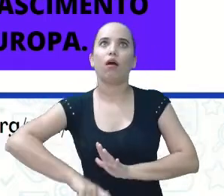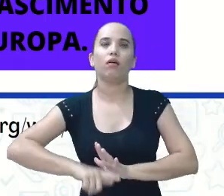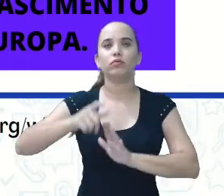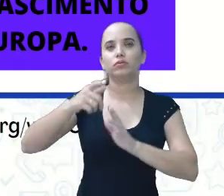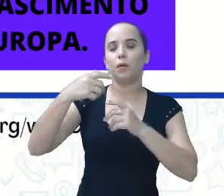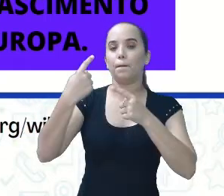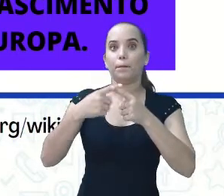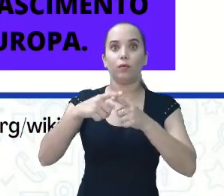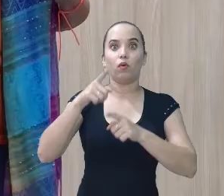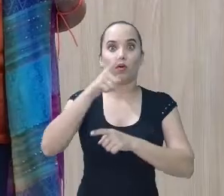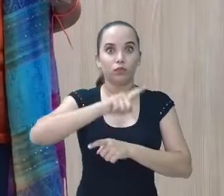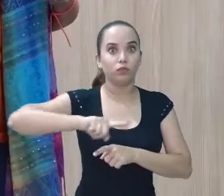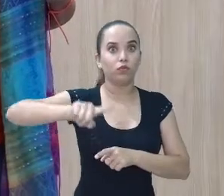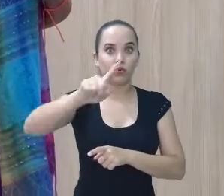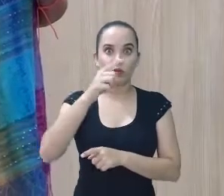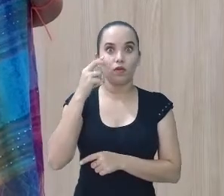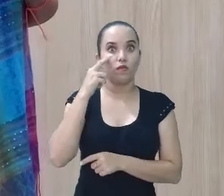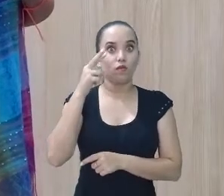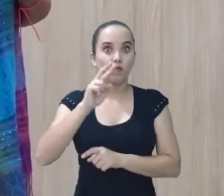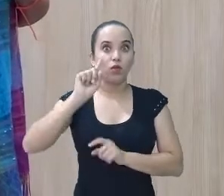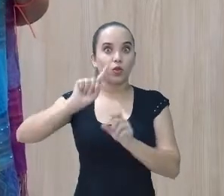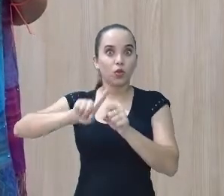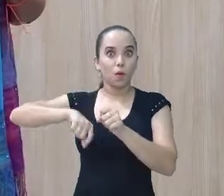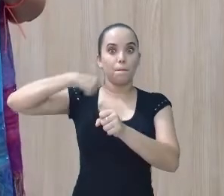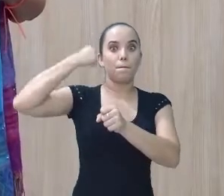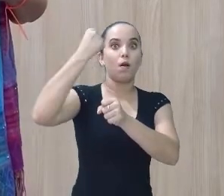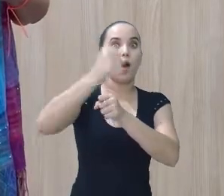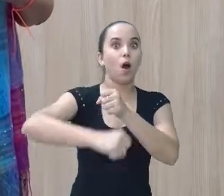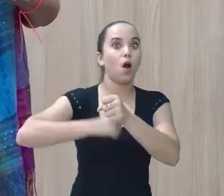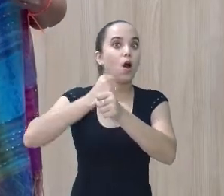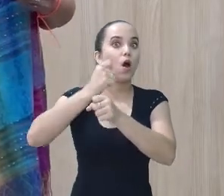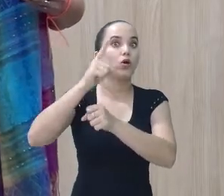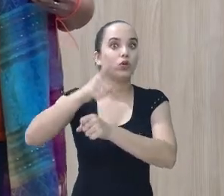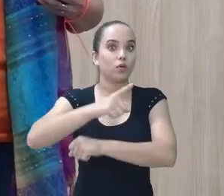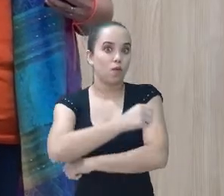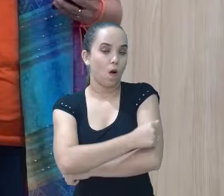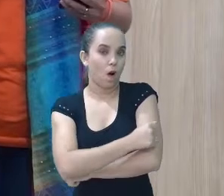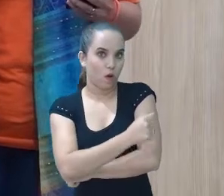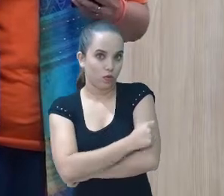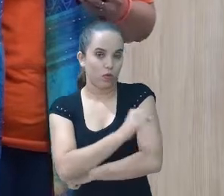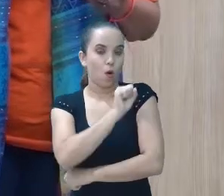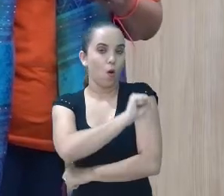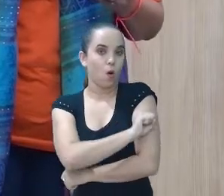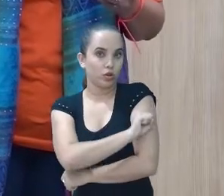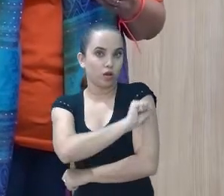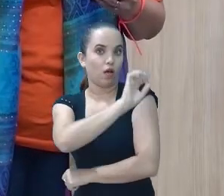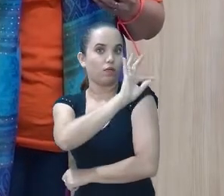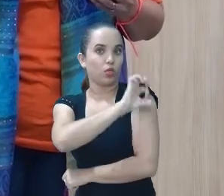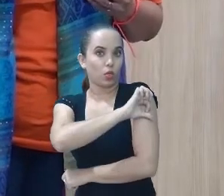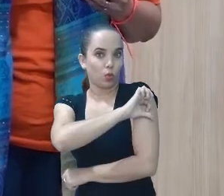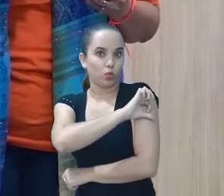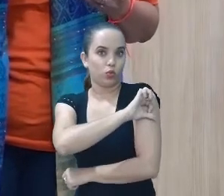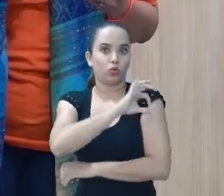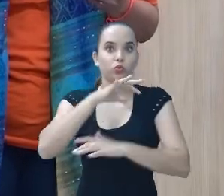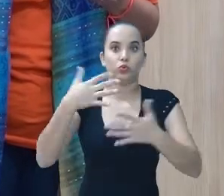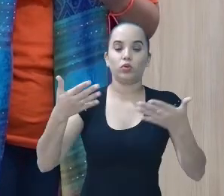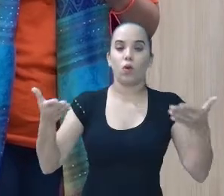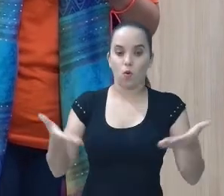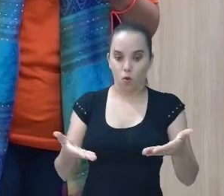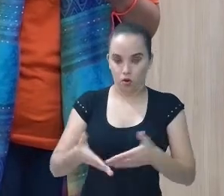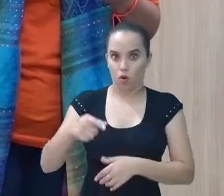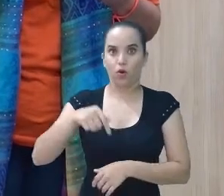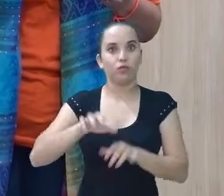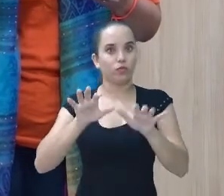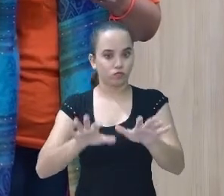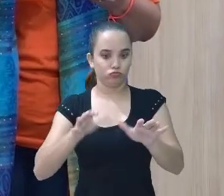porque isso vocês vão ver no 8º e 9º, ok? Então a gente fica aqui no classicismo,